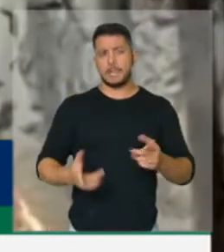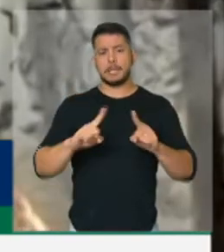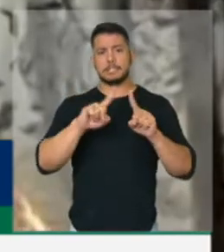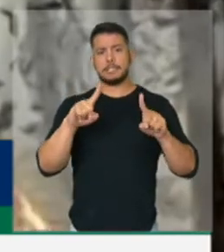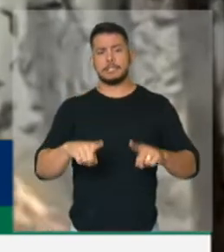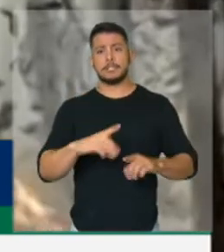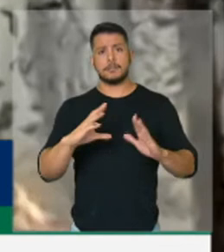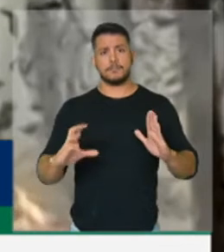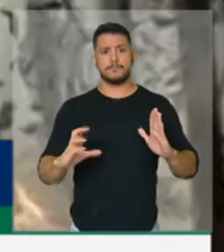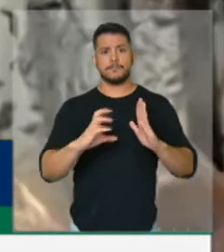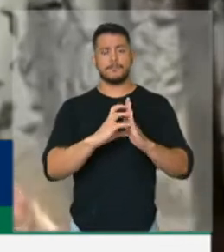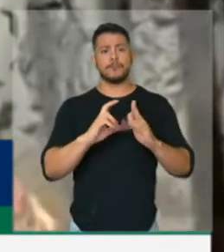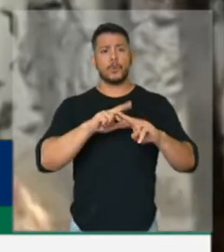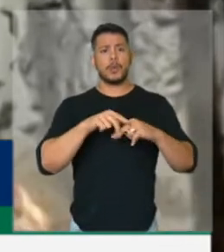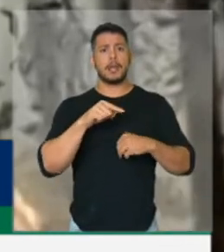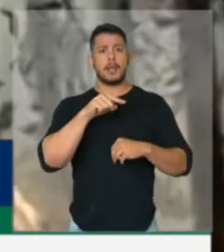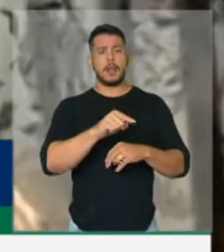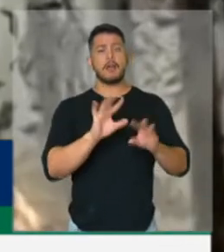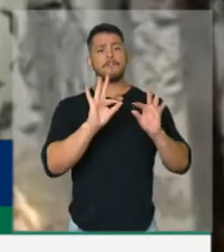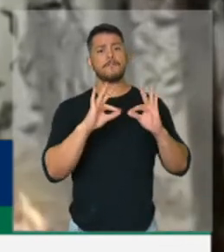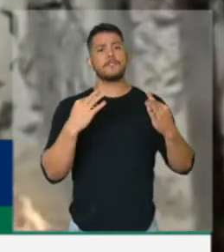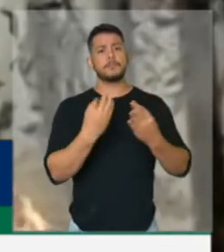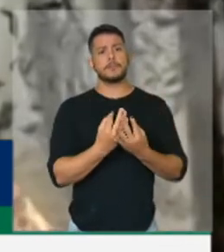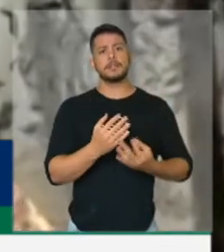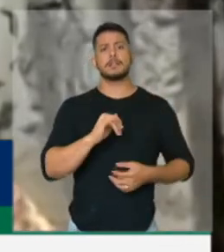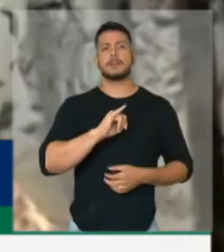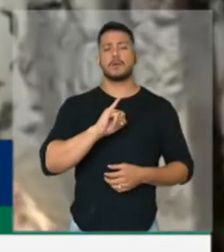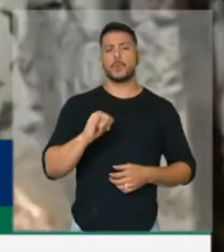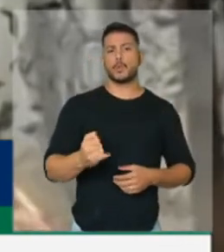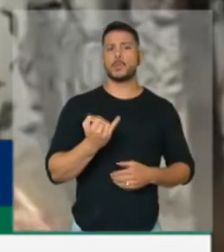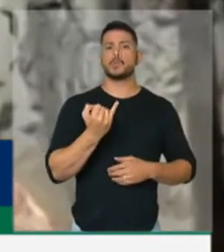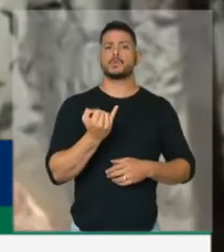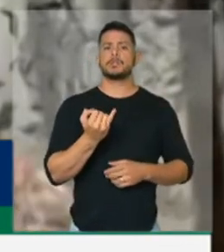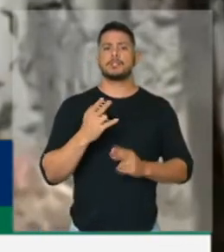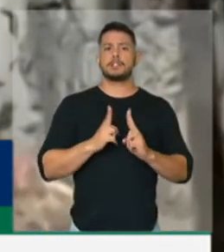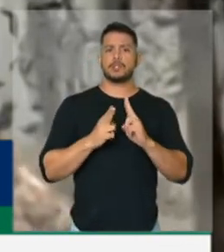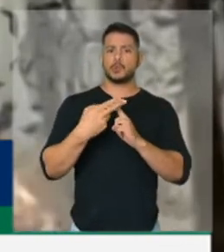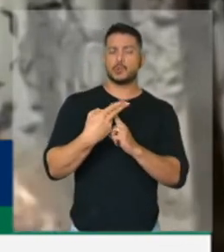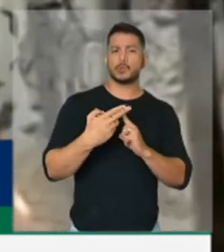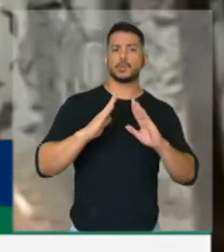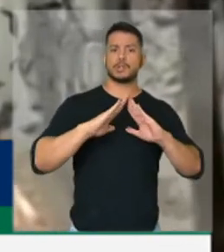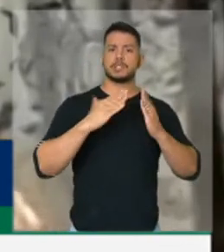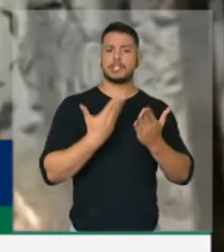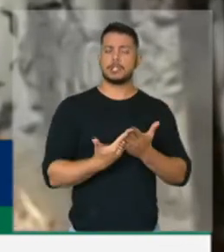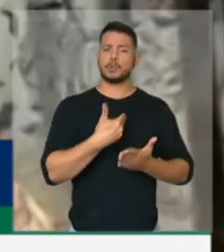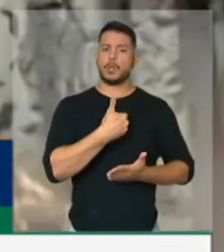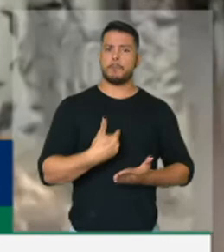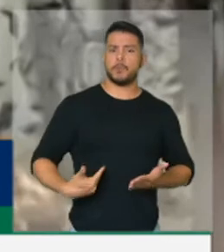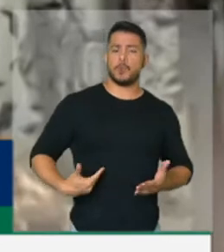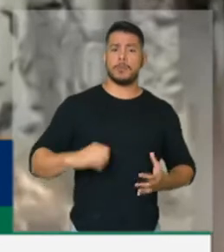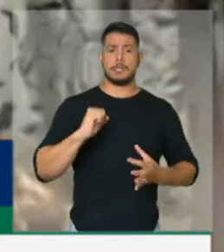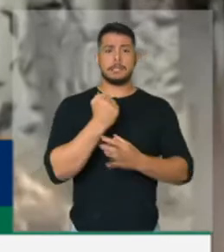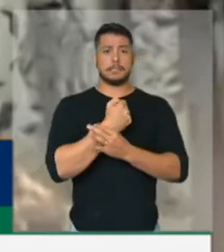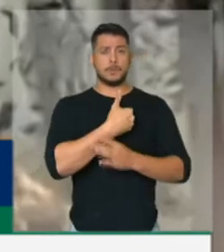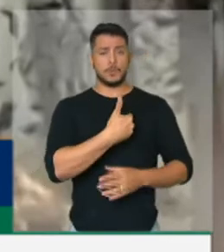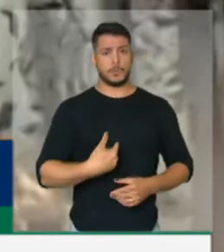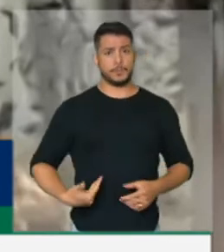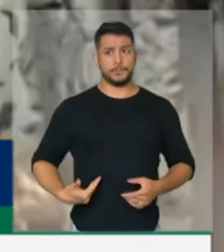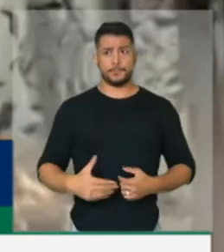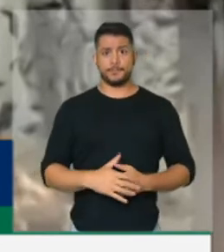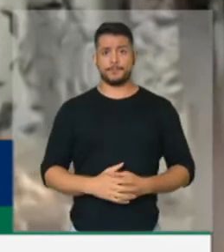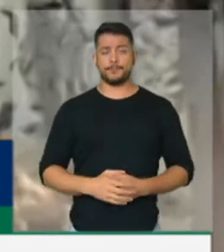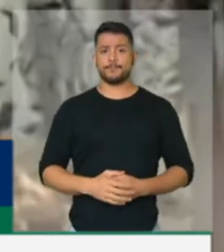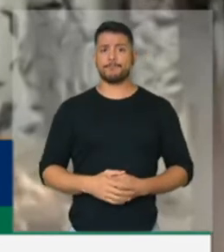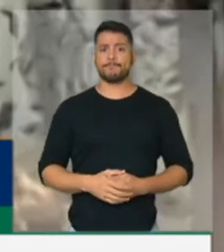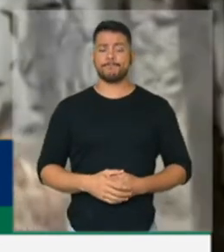que usam o SUS, que usam a escola pública, é que precisam de segurança pública. Aliás, o braço armado do Estado